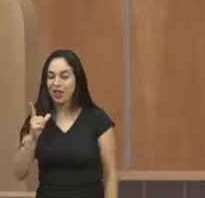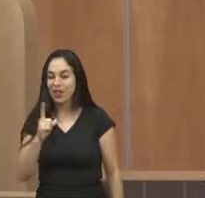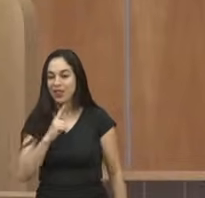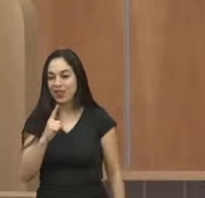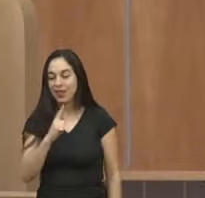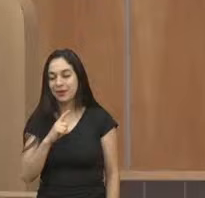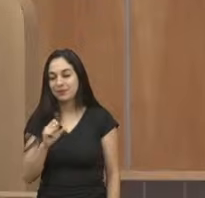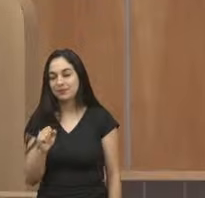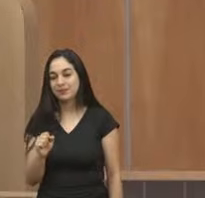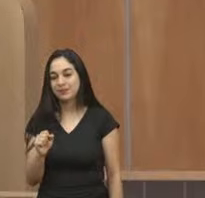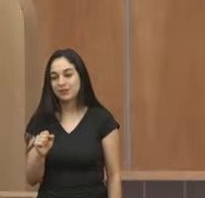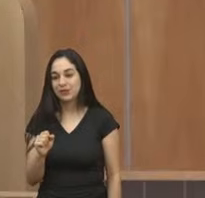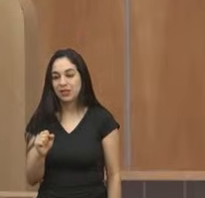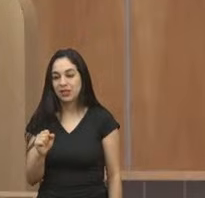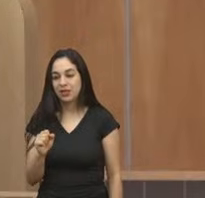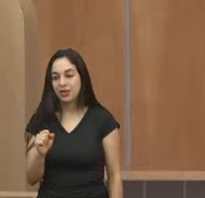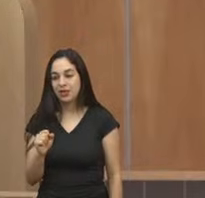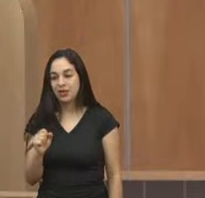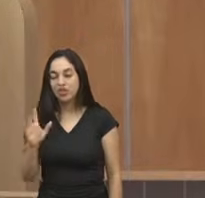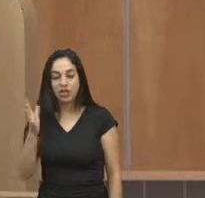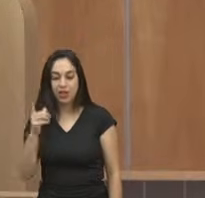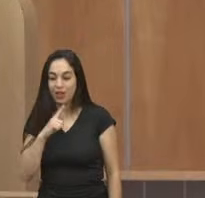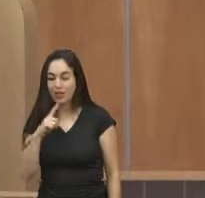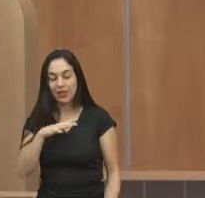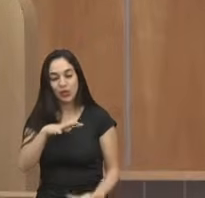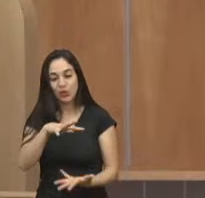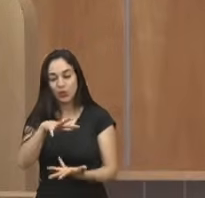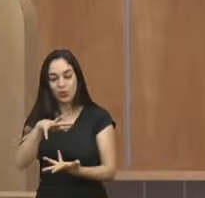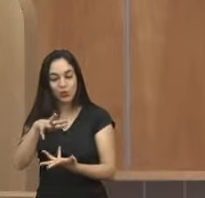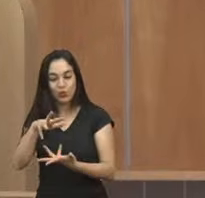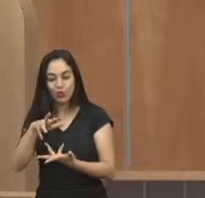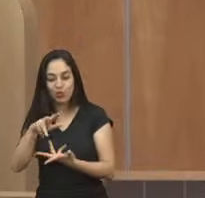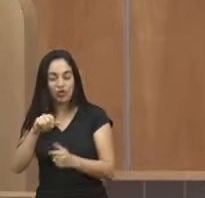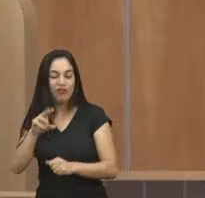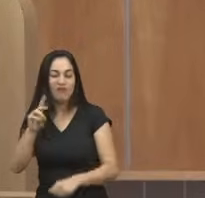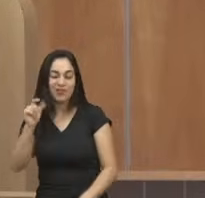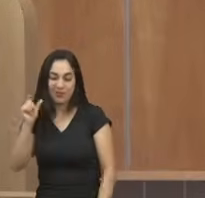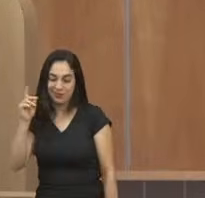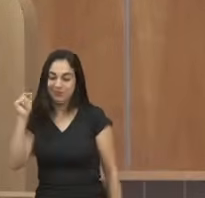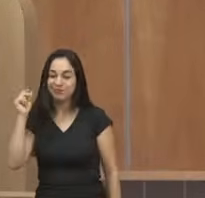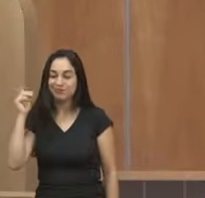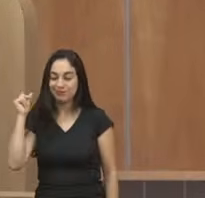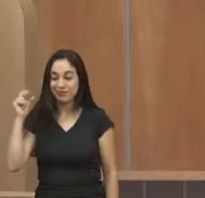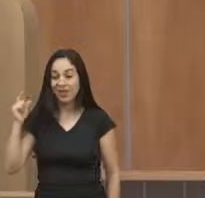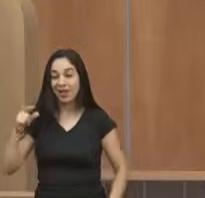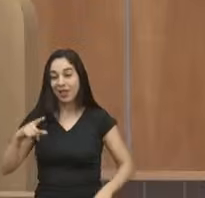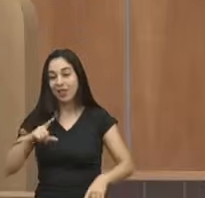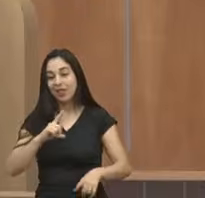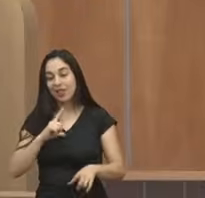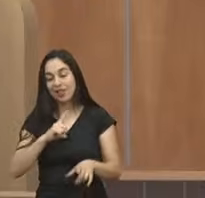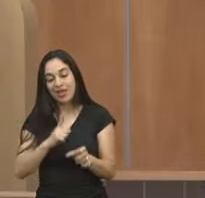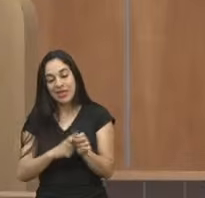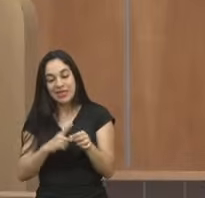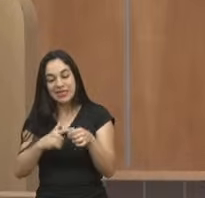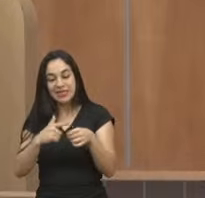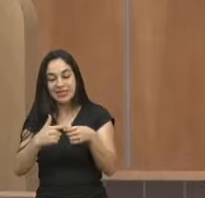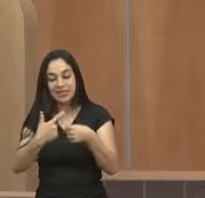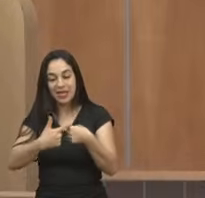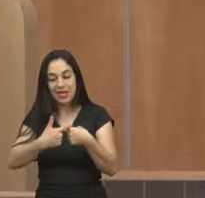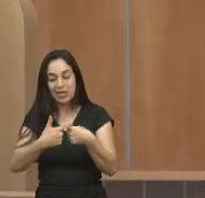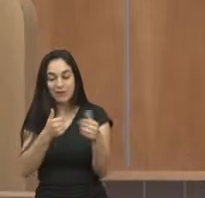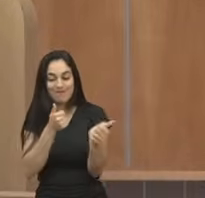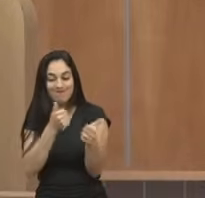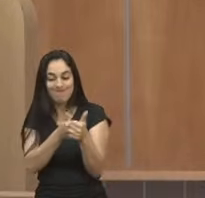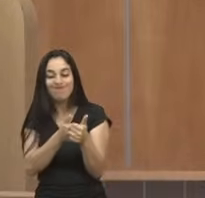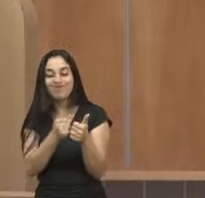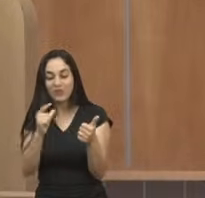está aí no mundo afora há bastante tempo. E em cidades próximas já foi implementada